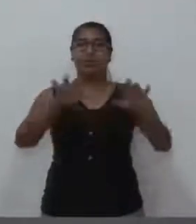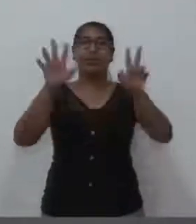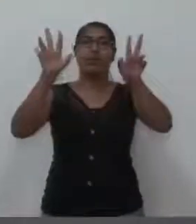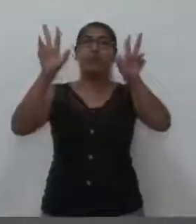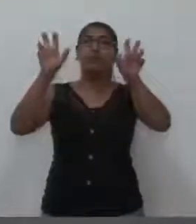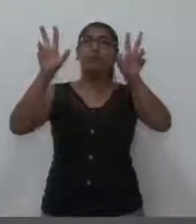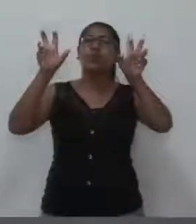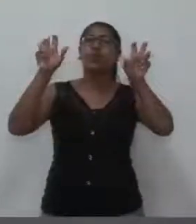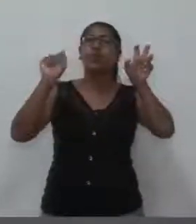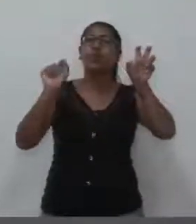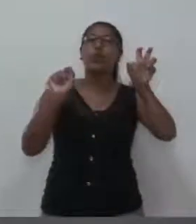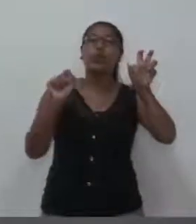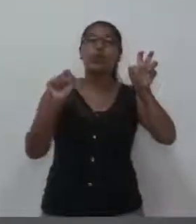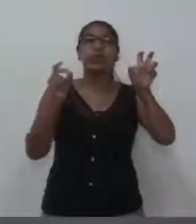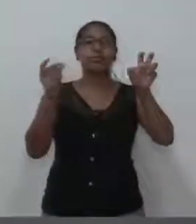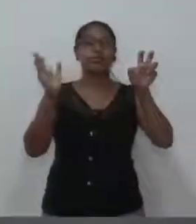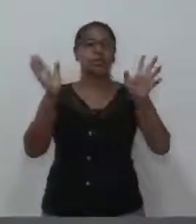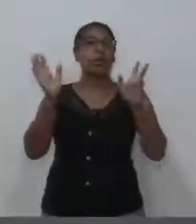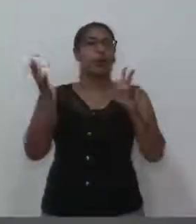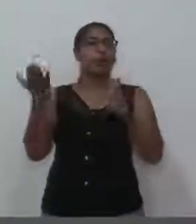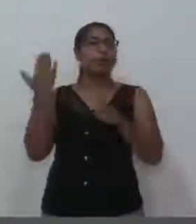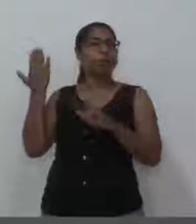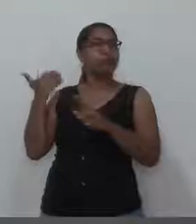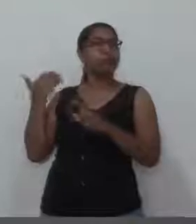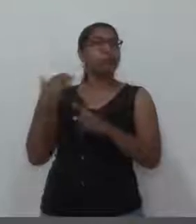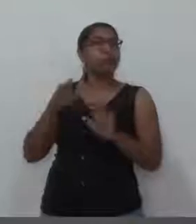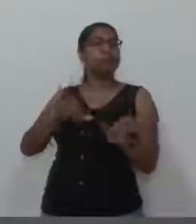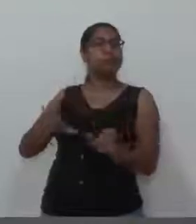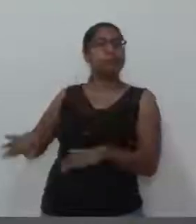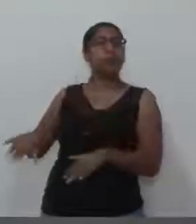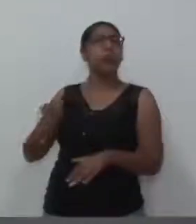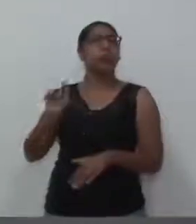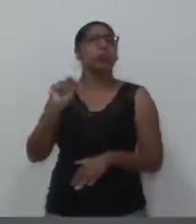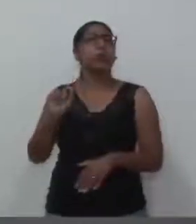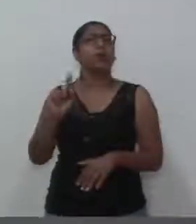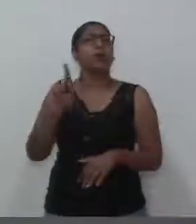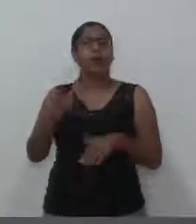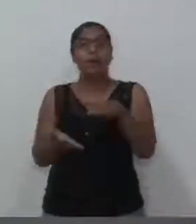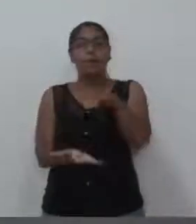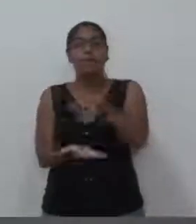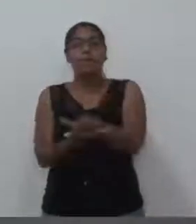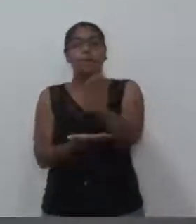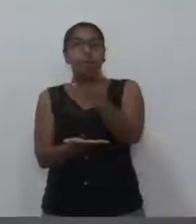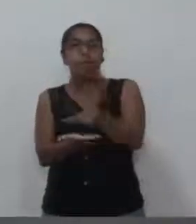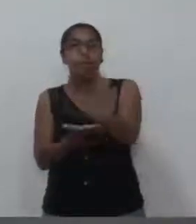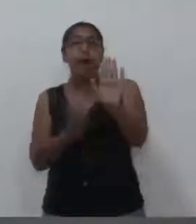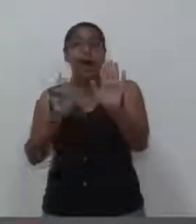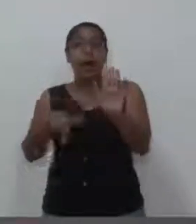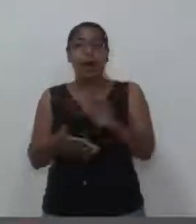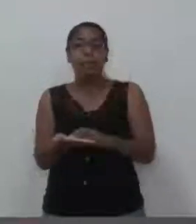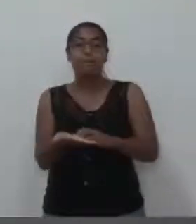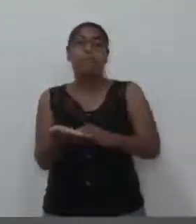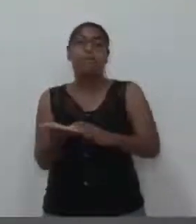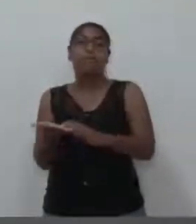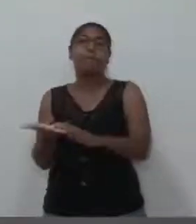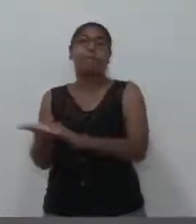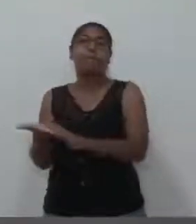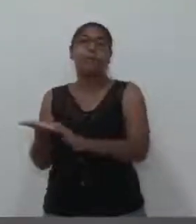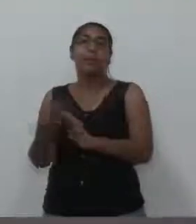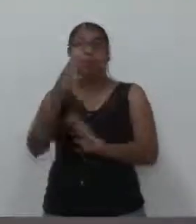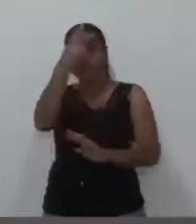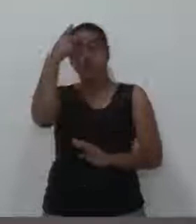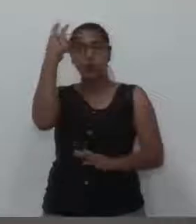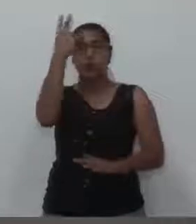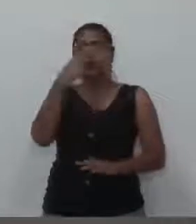está um tanto quanto antigo, que é uma impressora em braille que o município recebeu, e ele já está parado faz